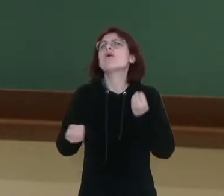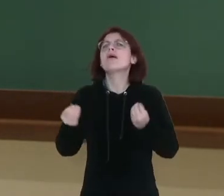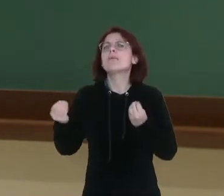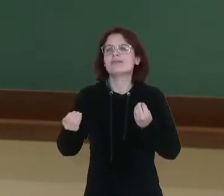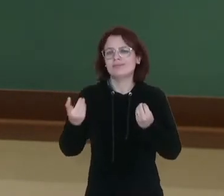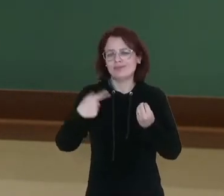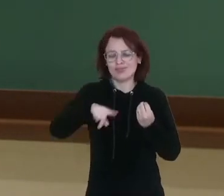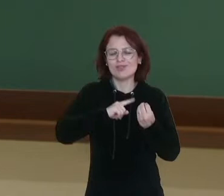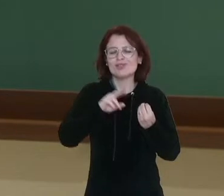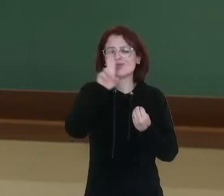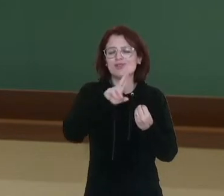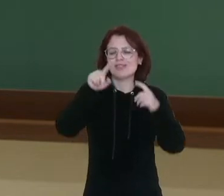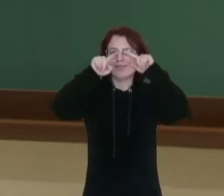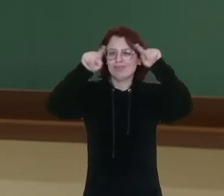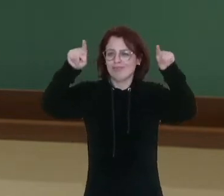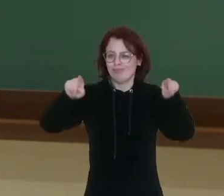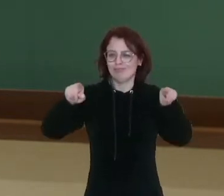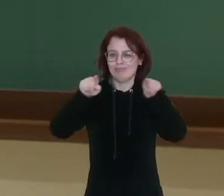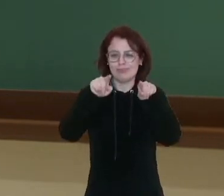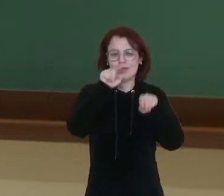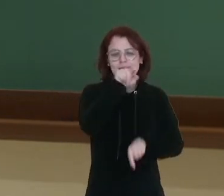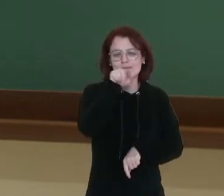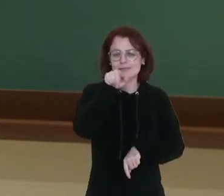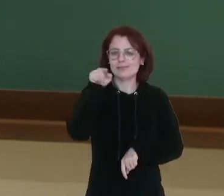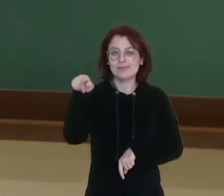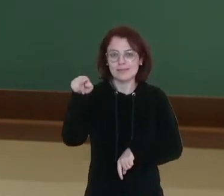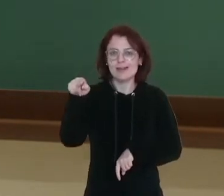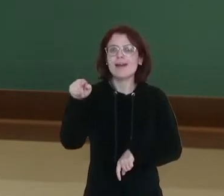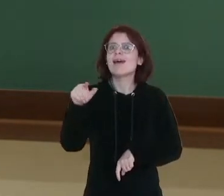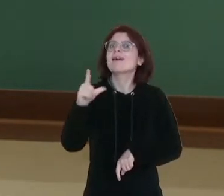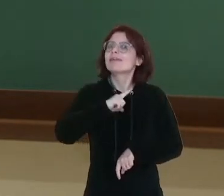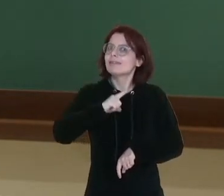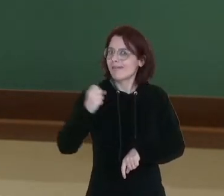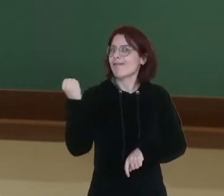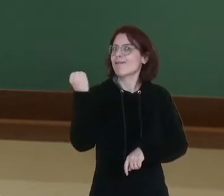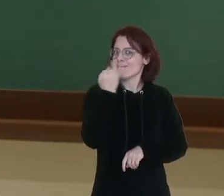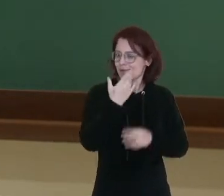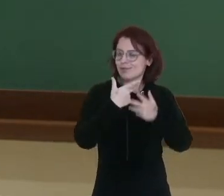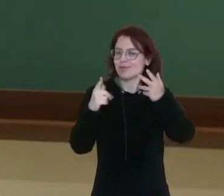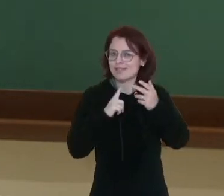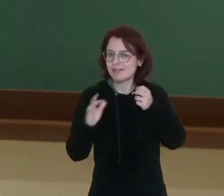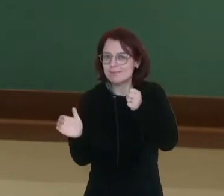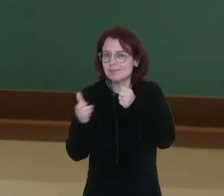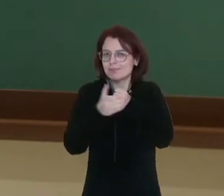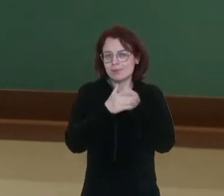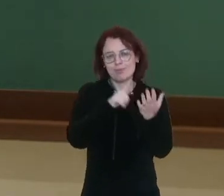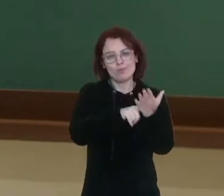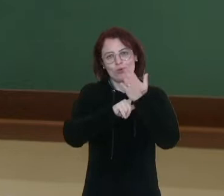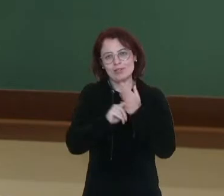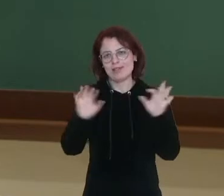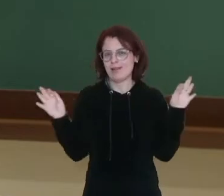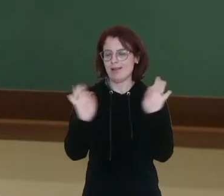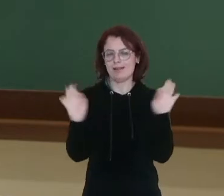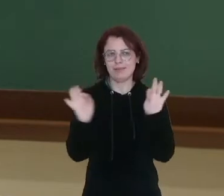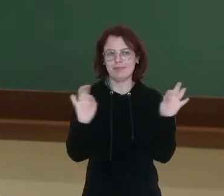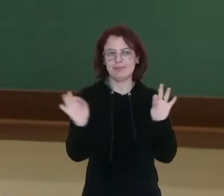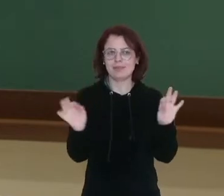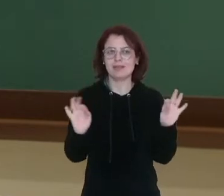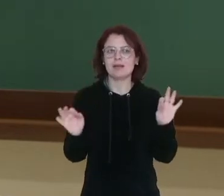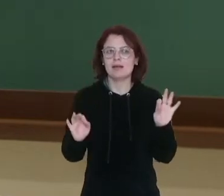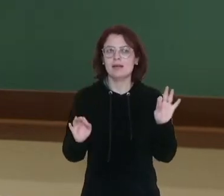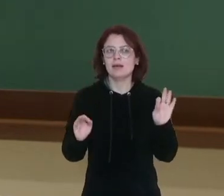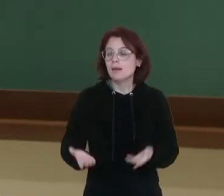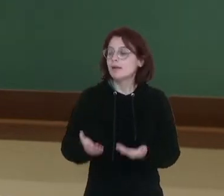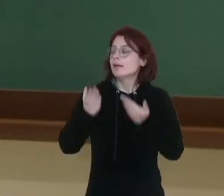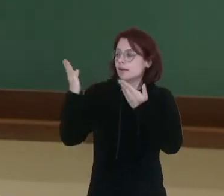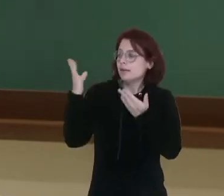dos colchetes e das reticências nos indicam que algumas partes do texto não estão aqui presentes, né? Vejam que é um texto